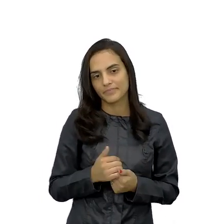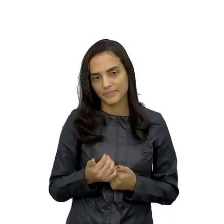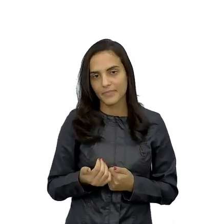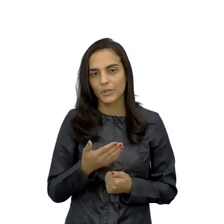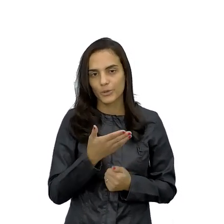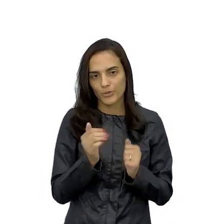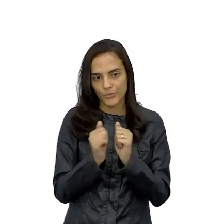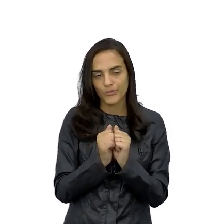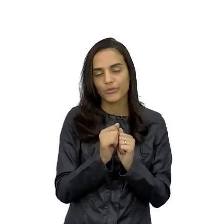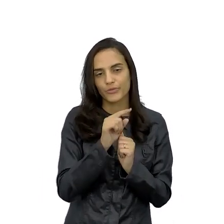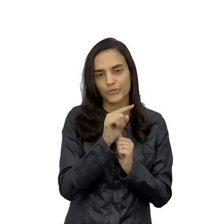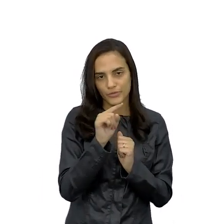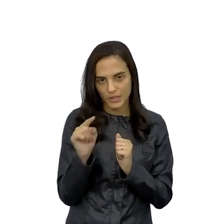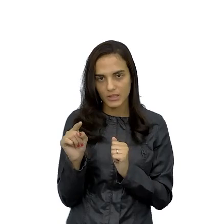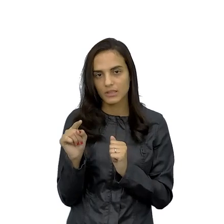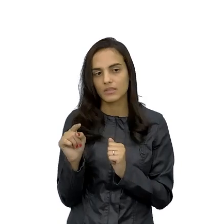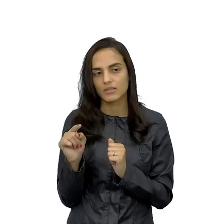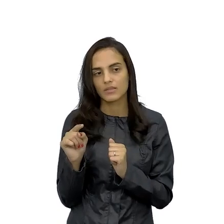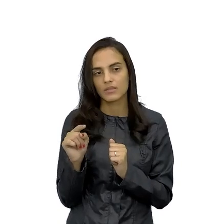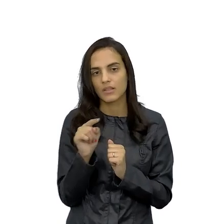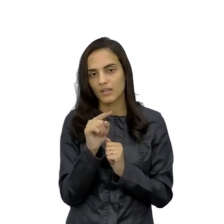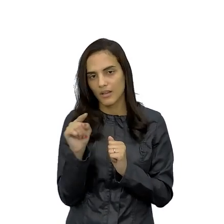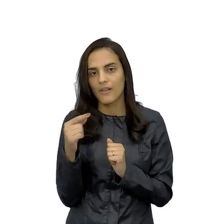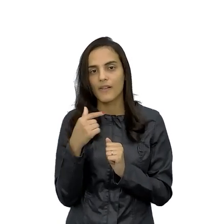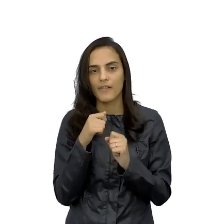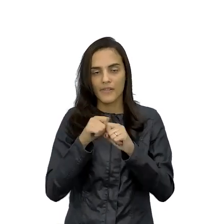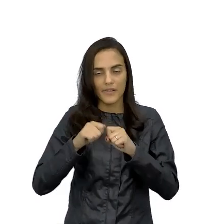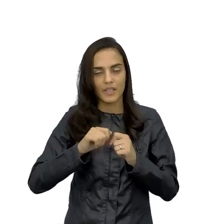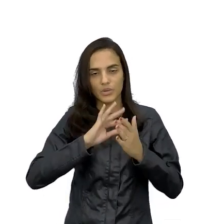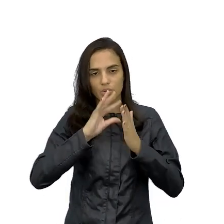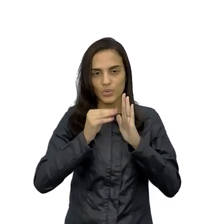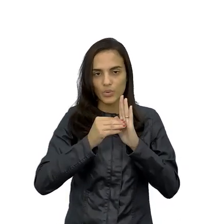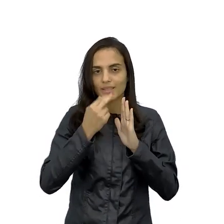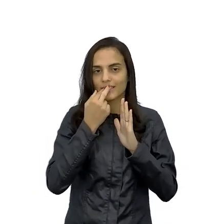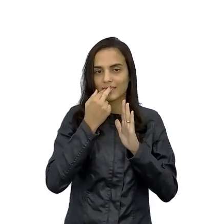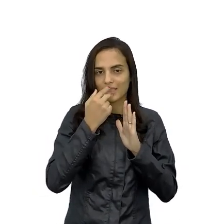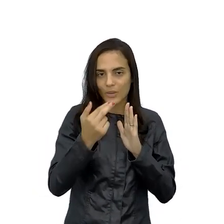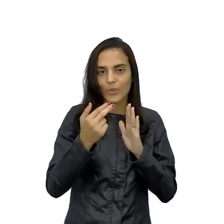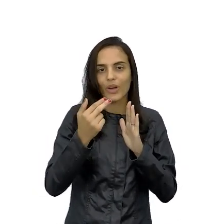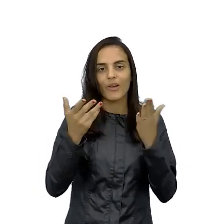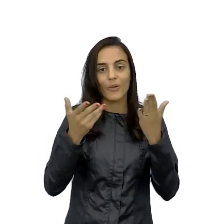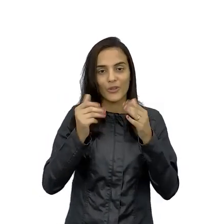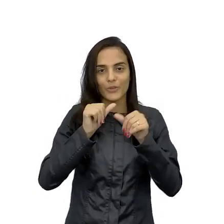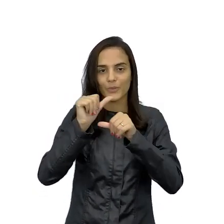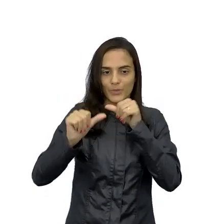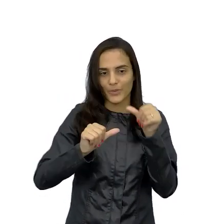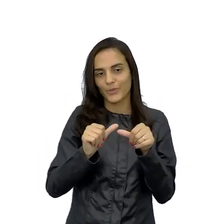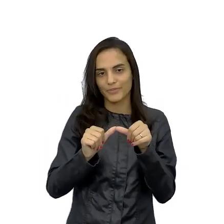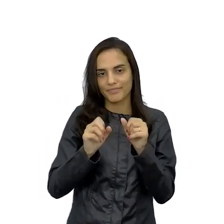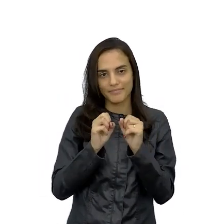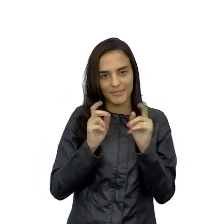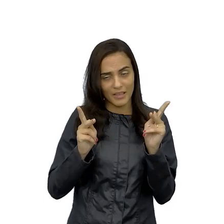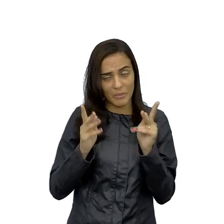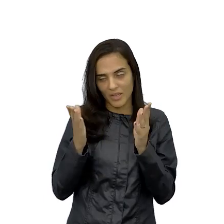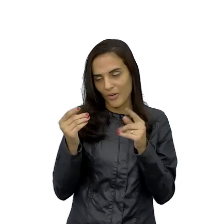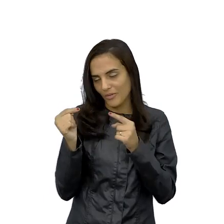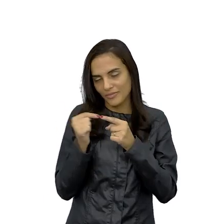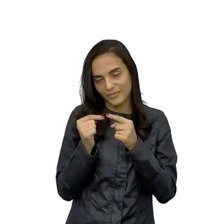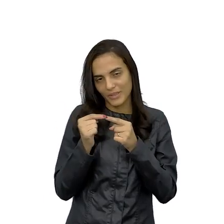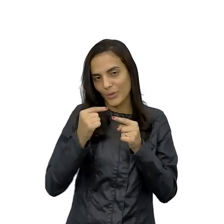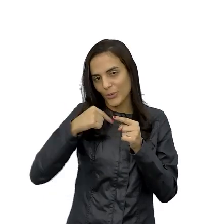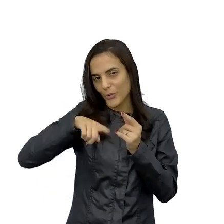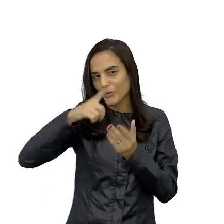interlocução com vocês, ela fez toda a parte de língua, hoje a gente está invertendo aqui, mas faz parte do